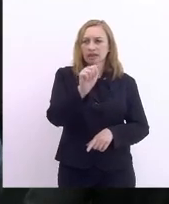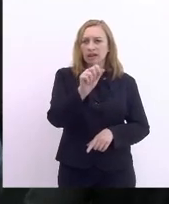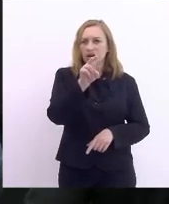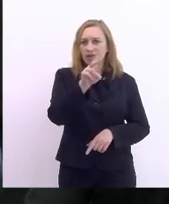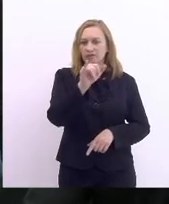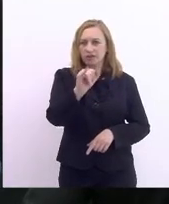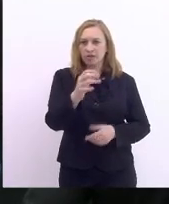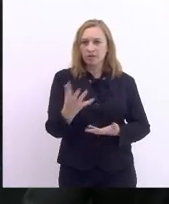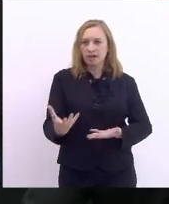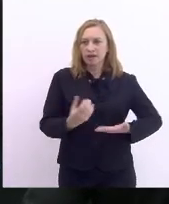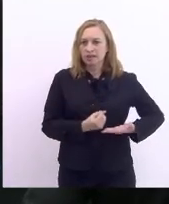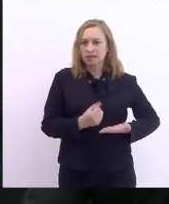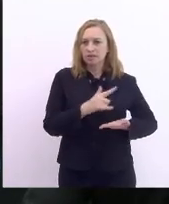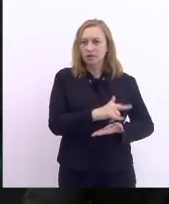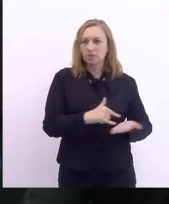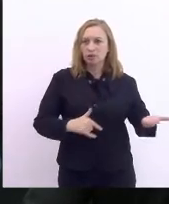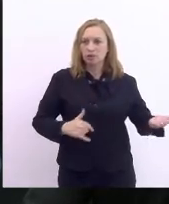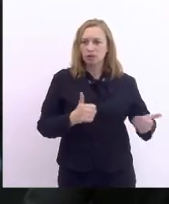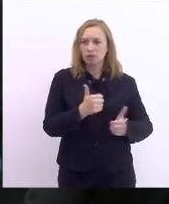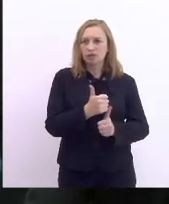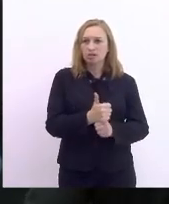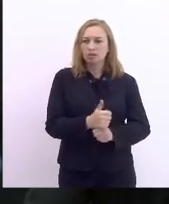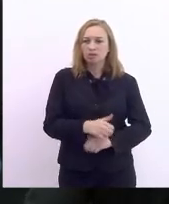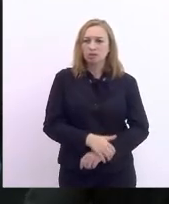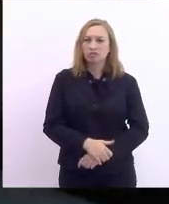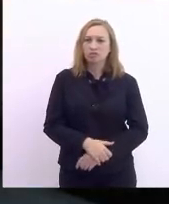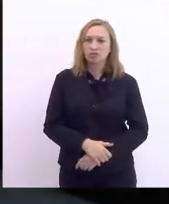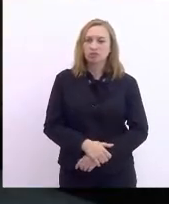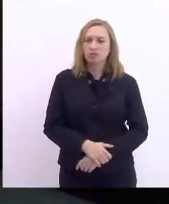de Almeida para receber o termo de posse e